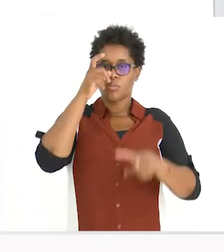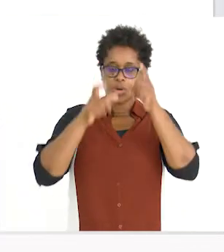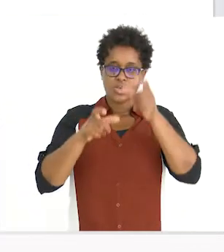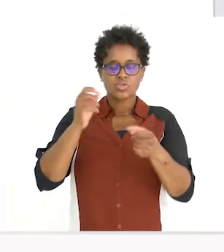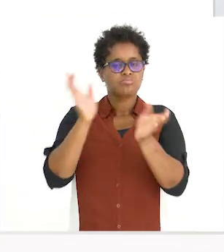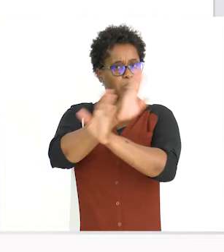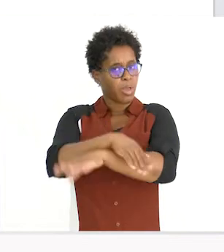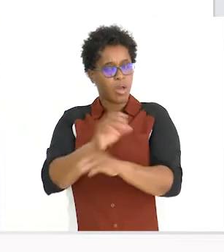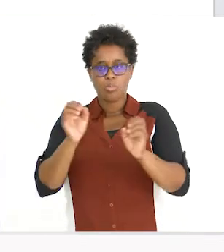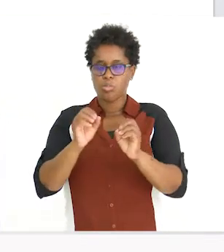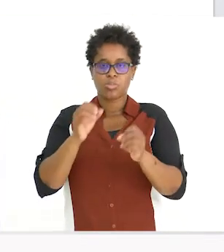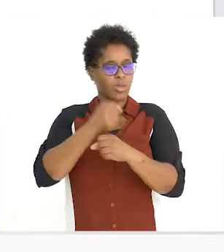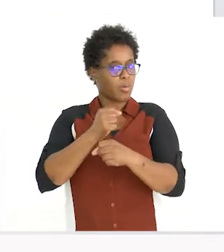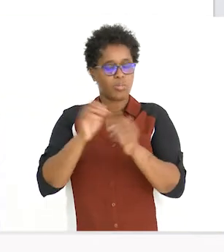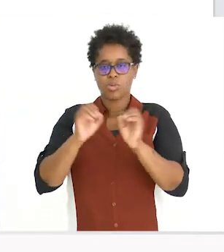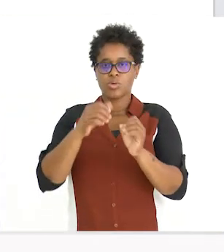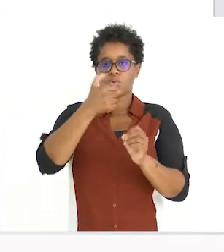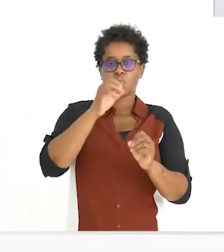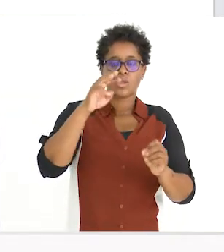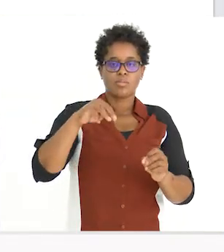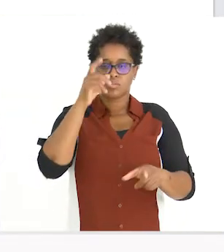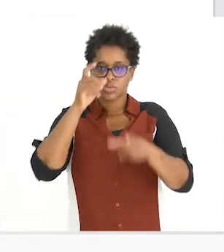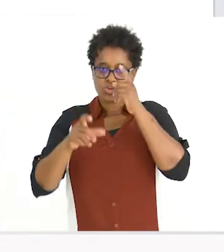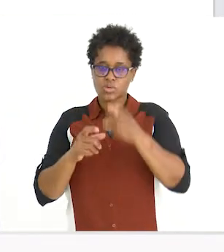50.000 pessoas. A pergunta 1.1.